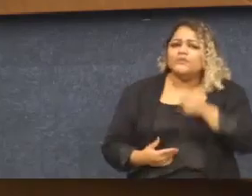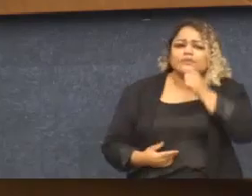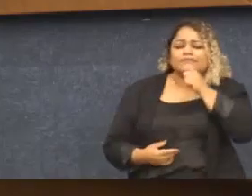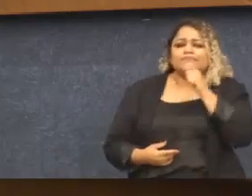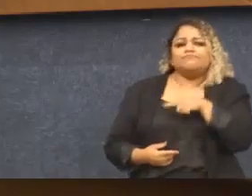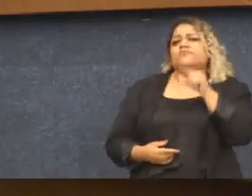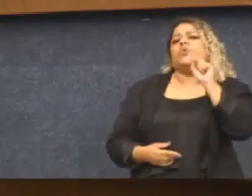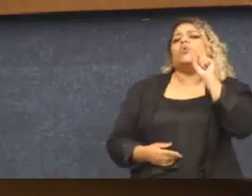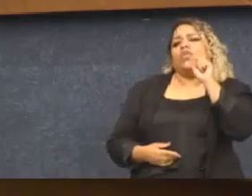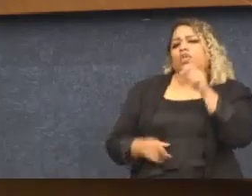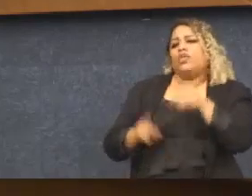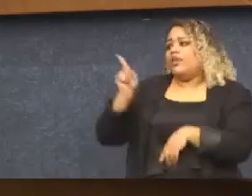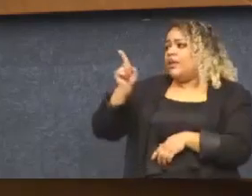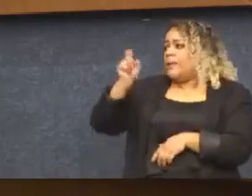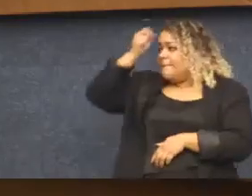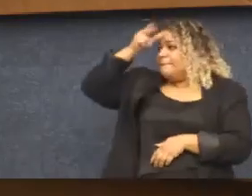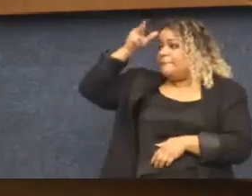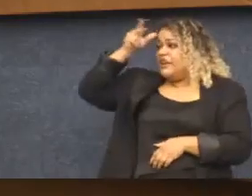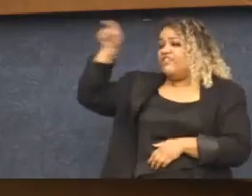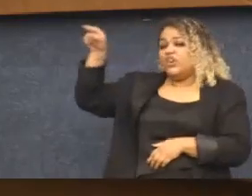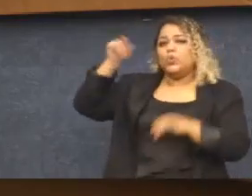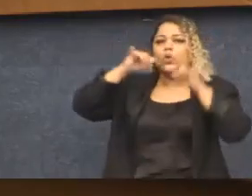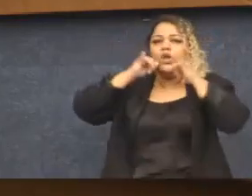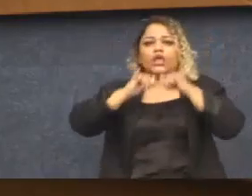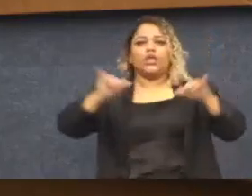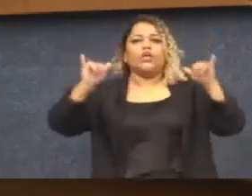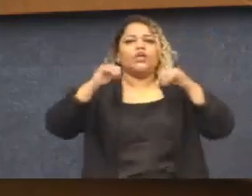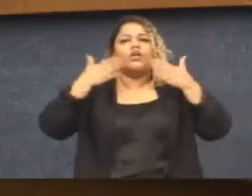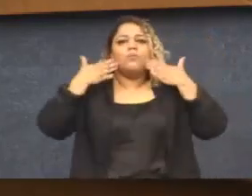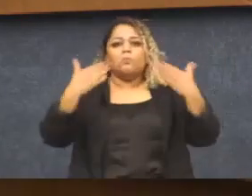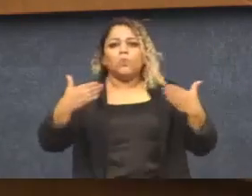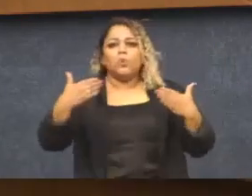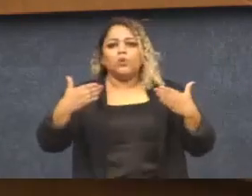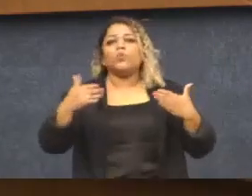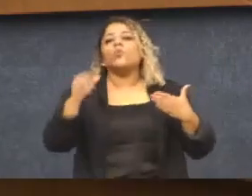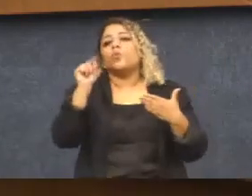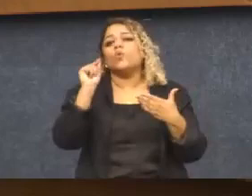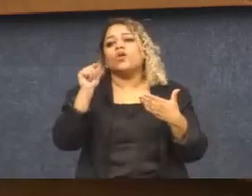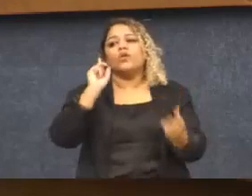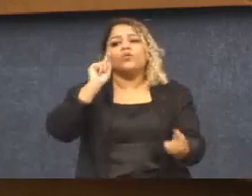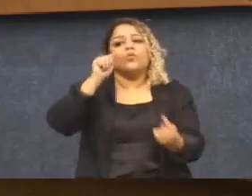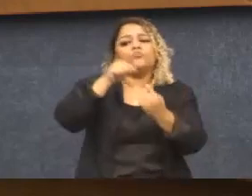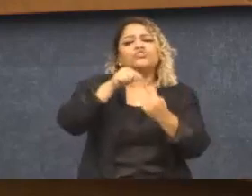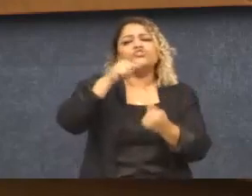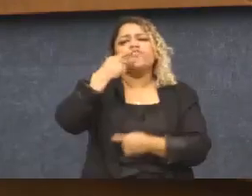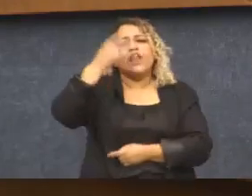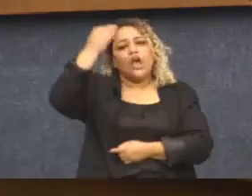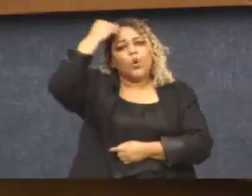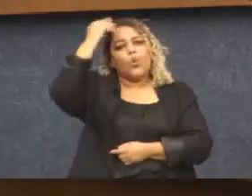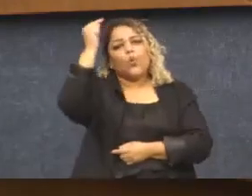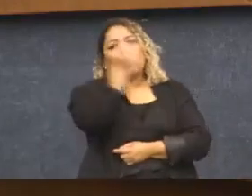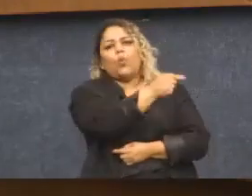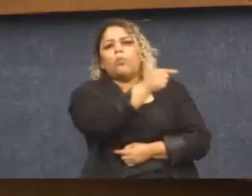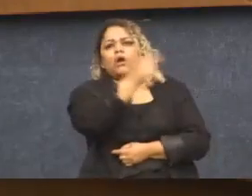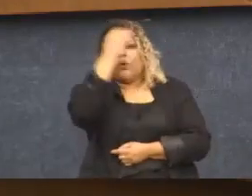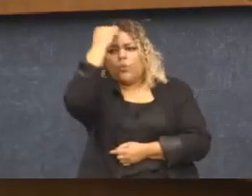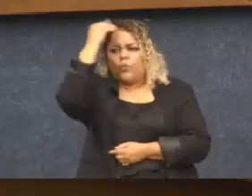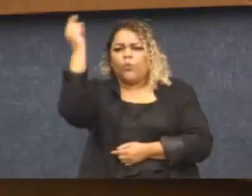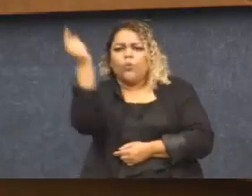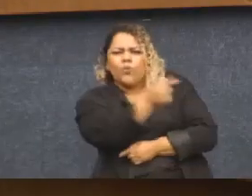a prefeitura se manifestar publicamente com o objetivo de responsabilizar os